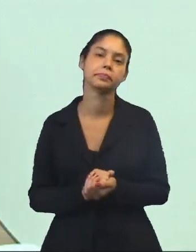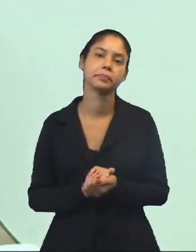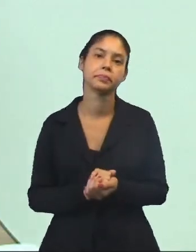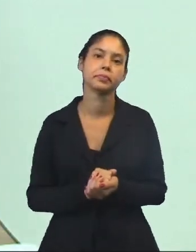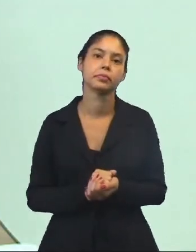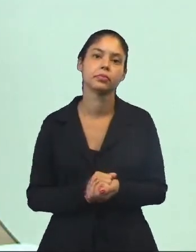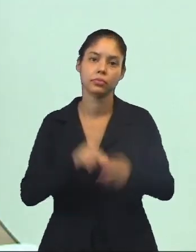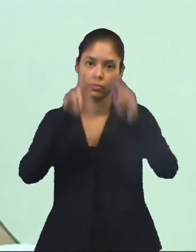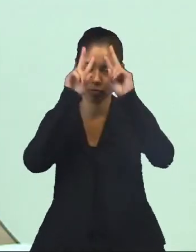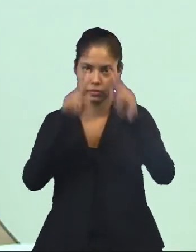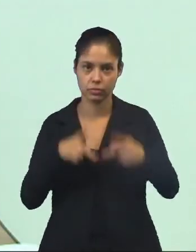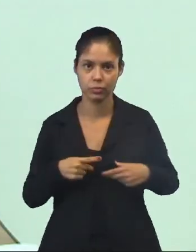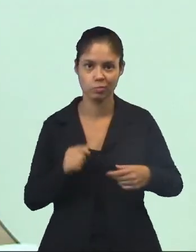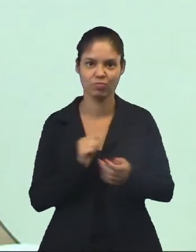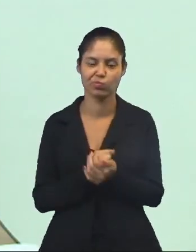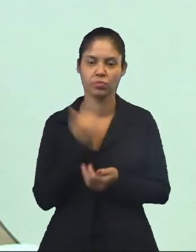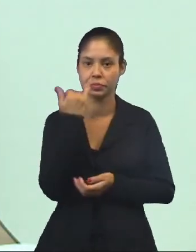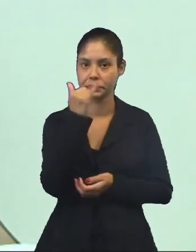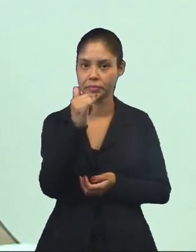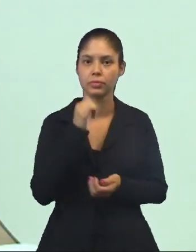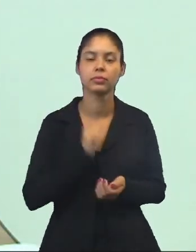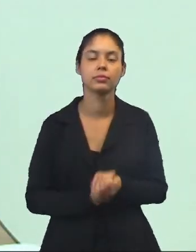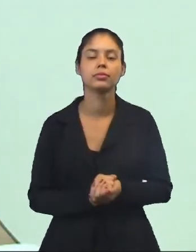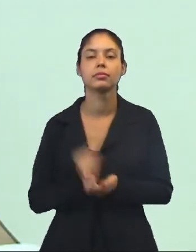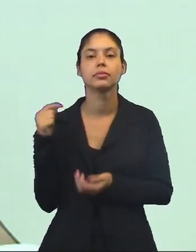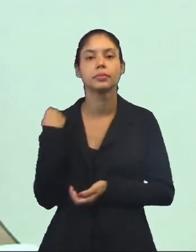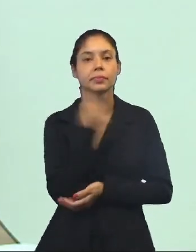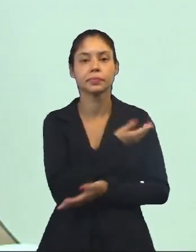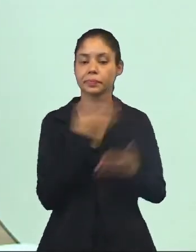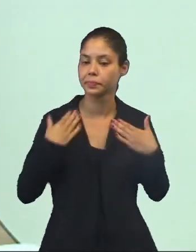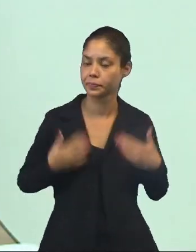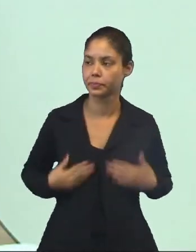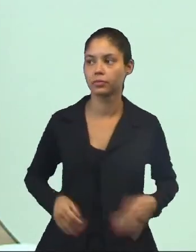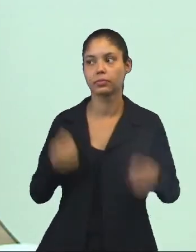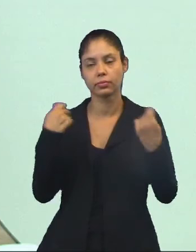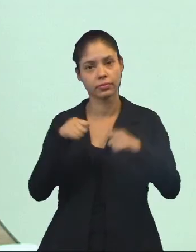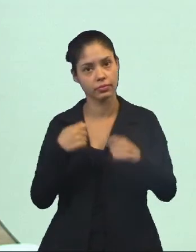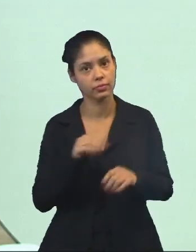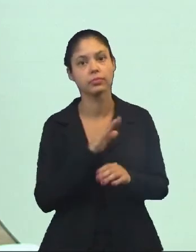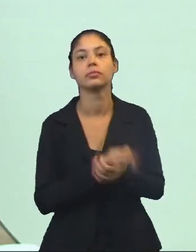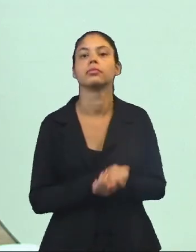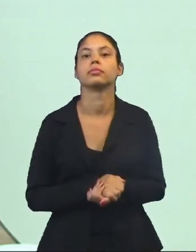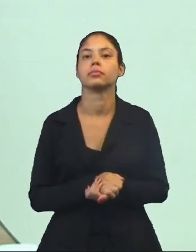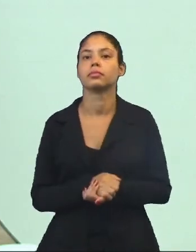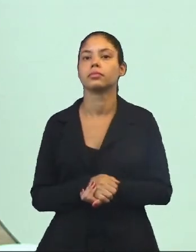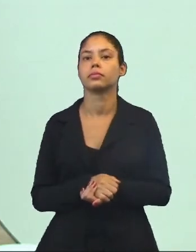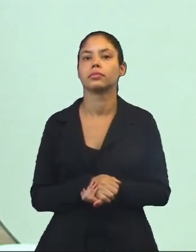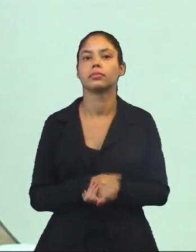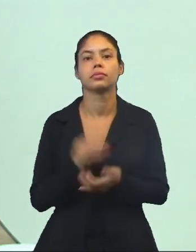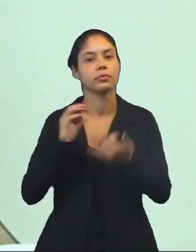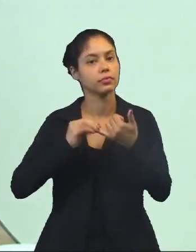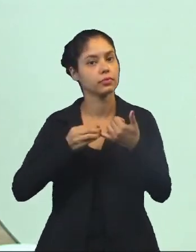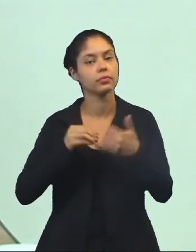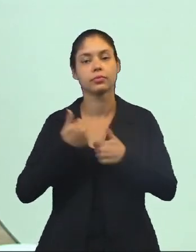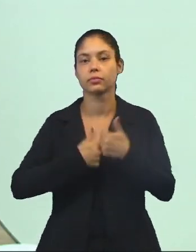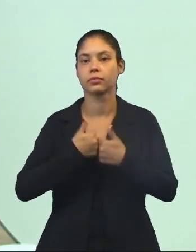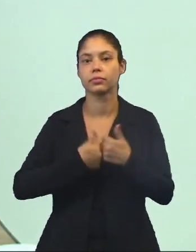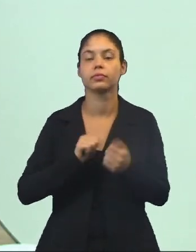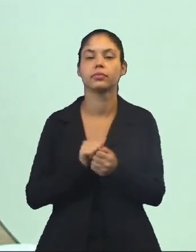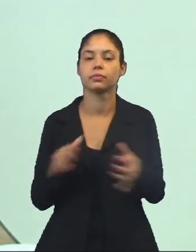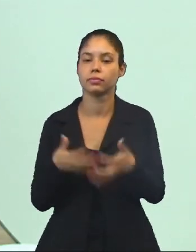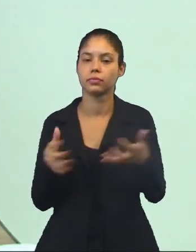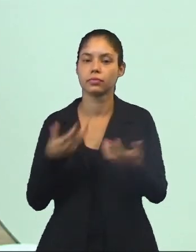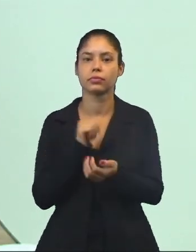como ser humano também energia ao nosso organismo. Então, por isso que é importante sempre que os nossos pais falam, né? Coma sempre arroz, feijão,